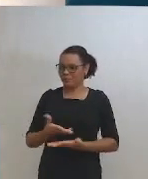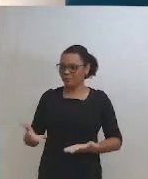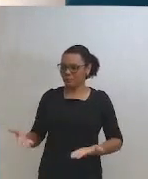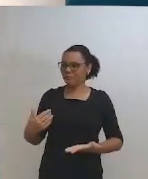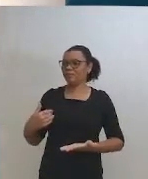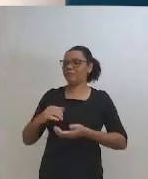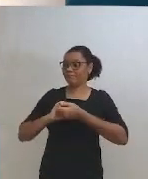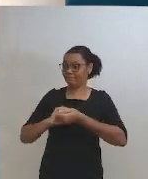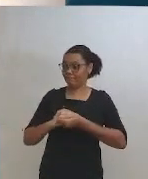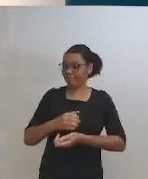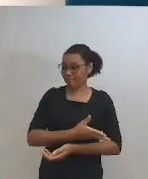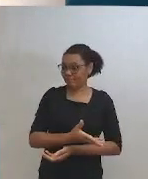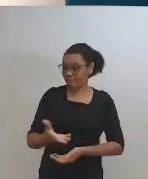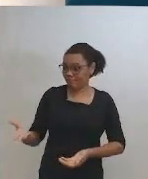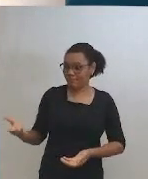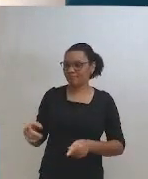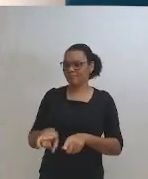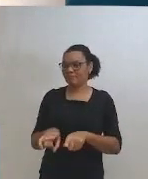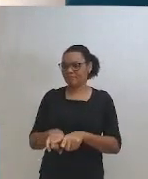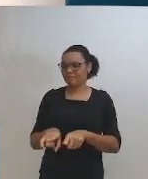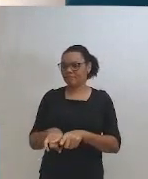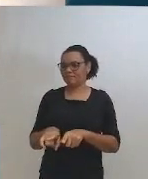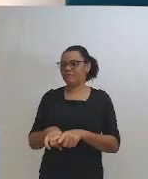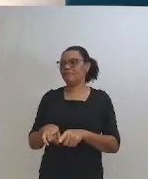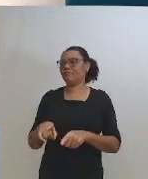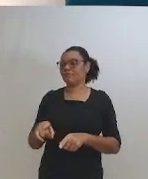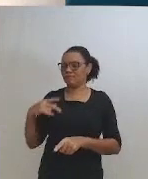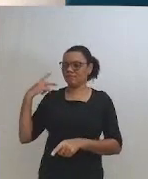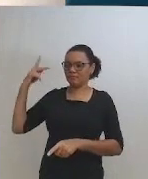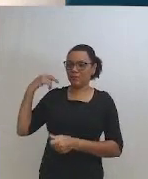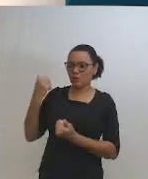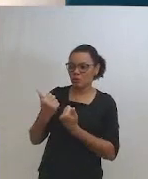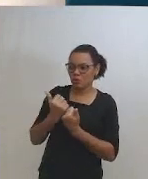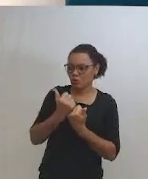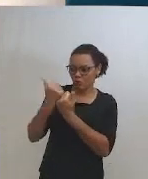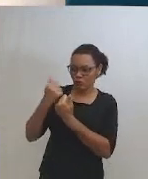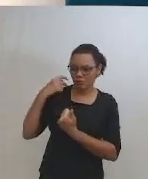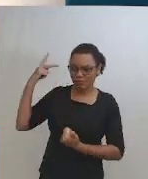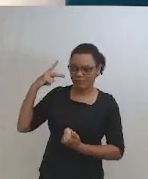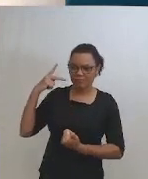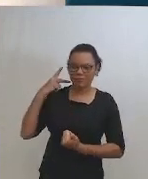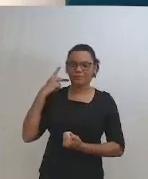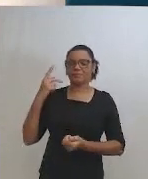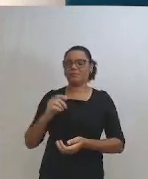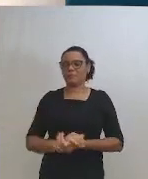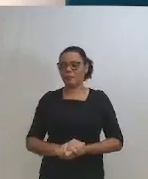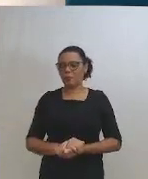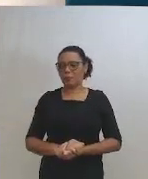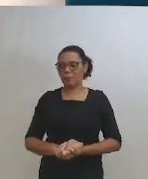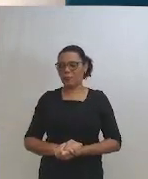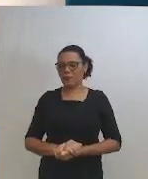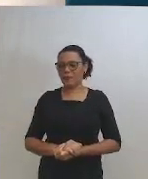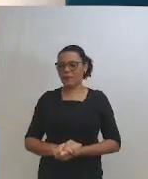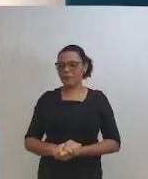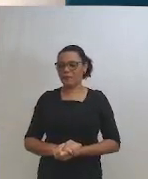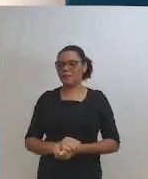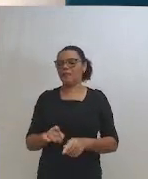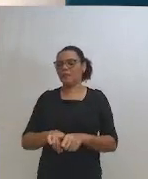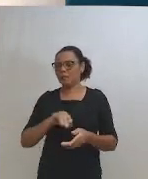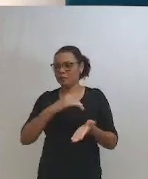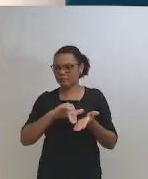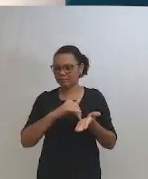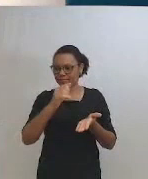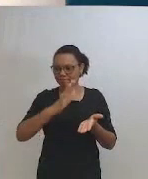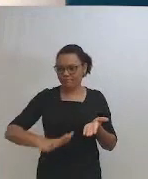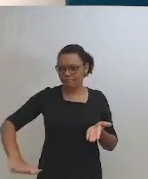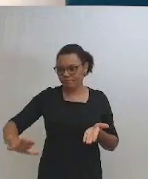a ilustre subprocuradora-geral, doutora Luísa Franchisen, nosso secretário-geral, servidores,